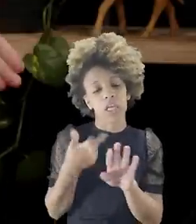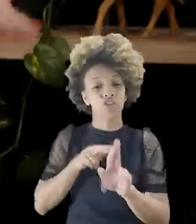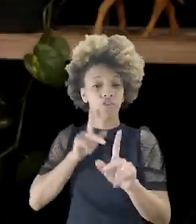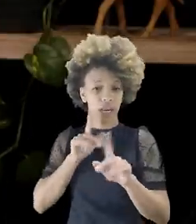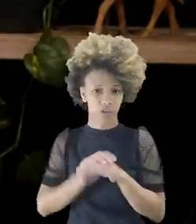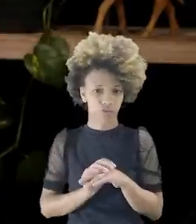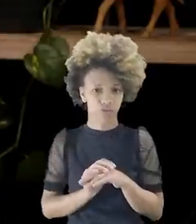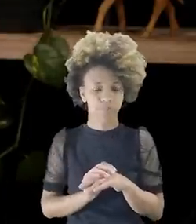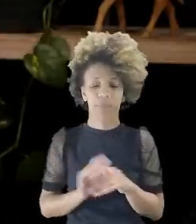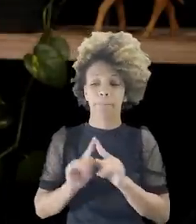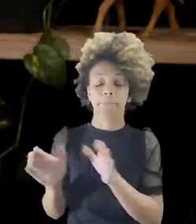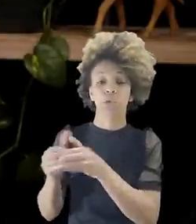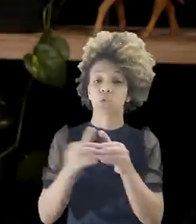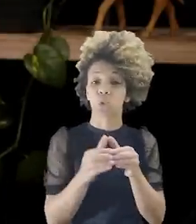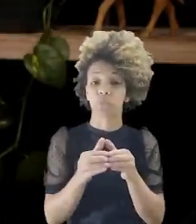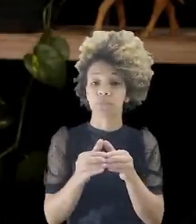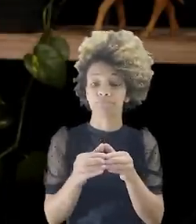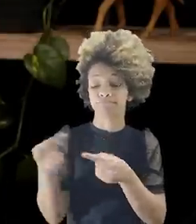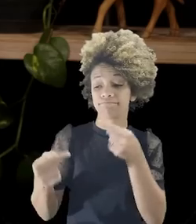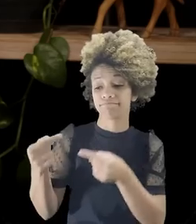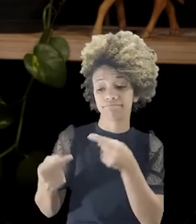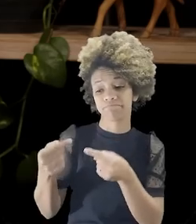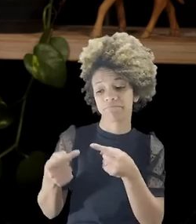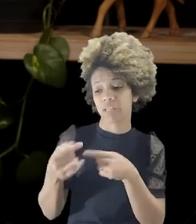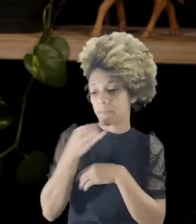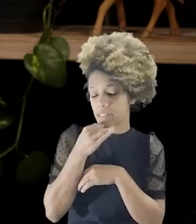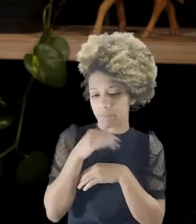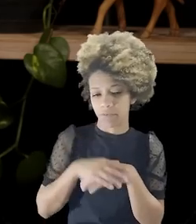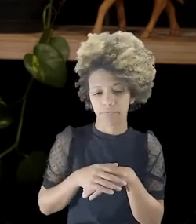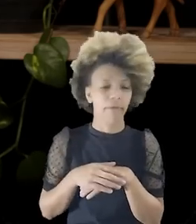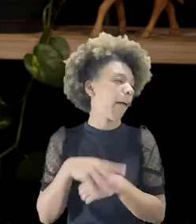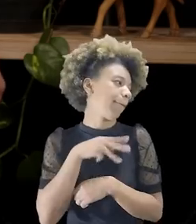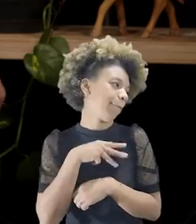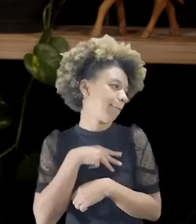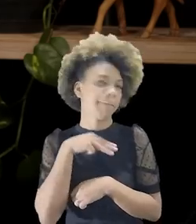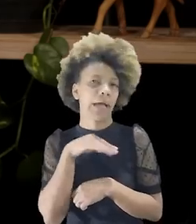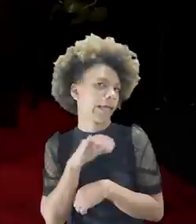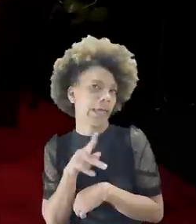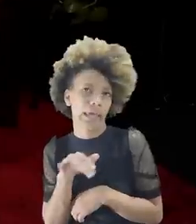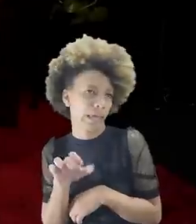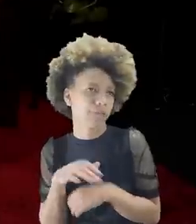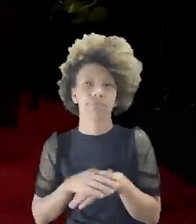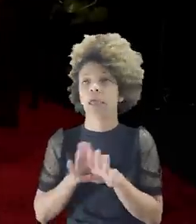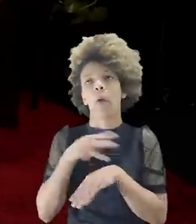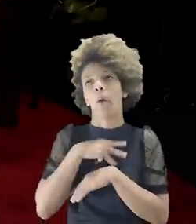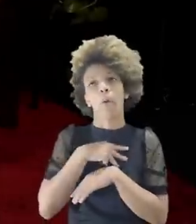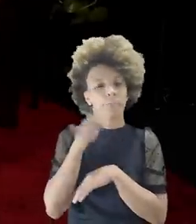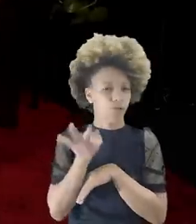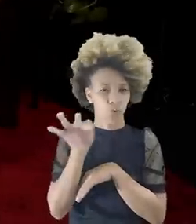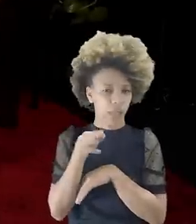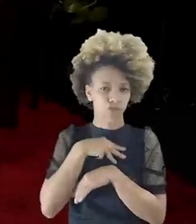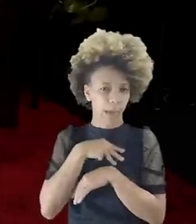fazem parte desse futebol na verdade os clubes São da Mackenzie é isso cenas assim